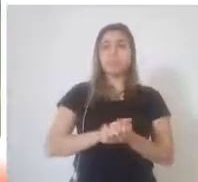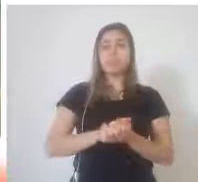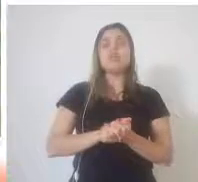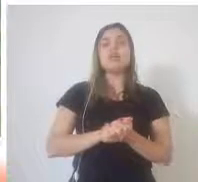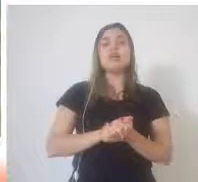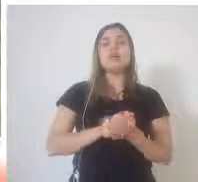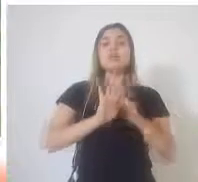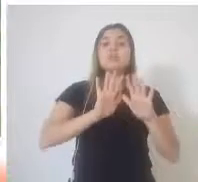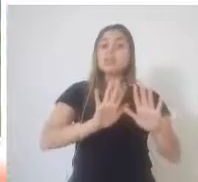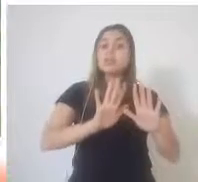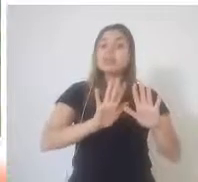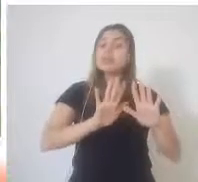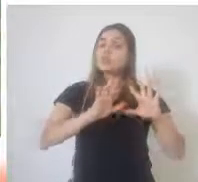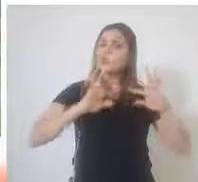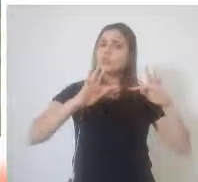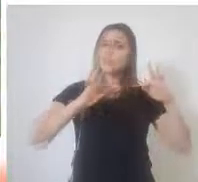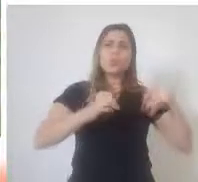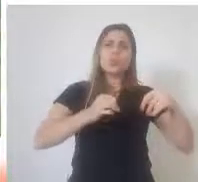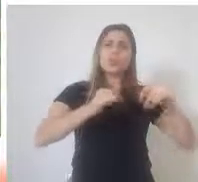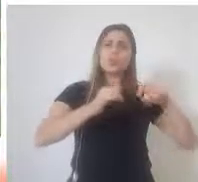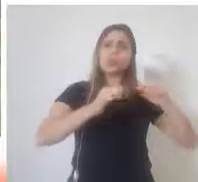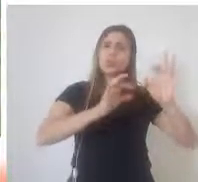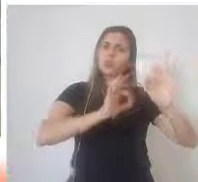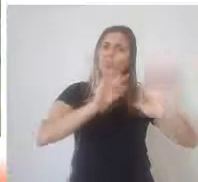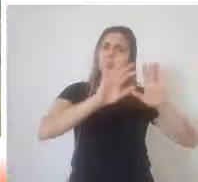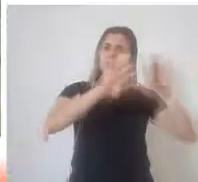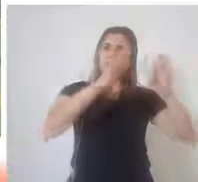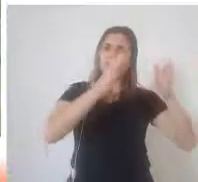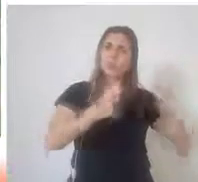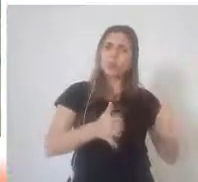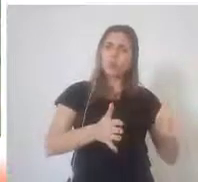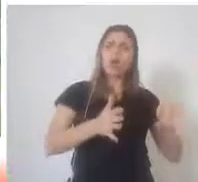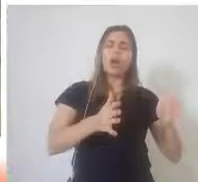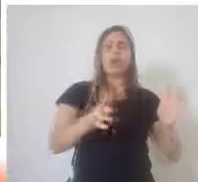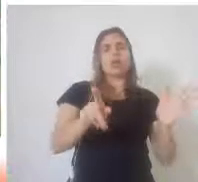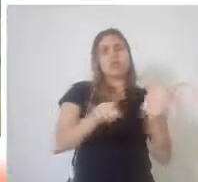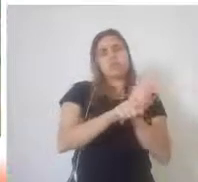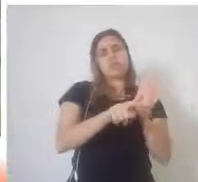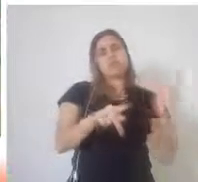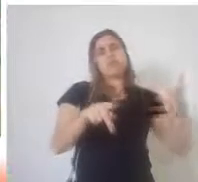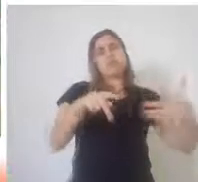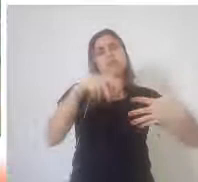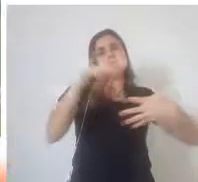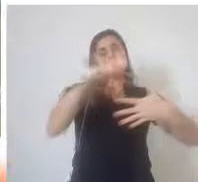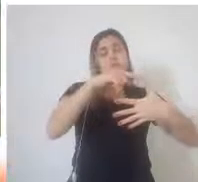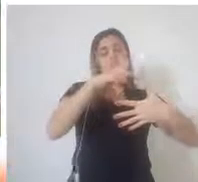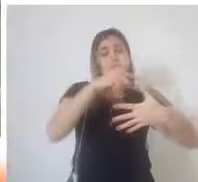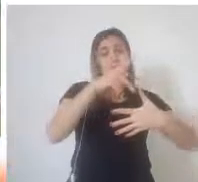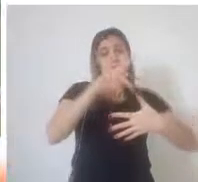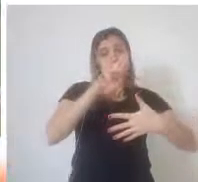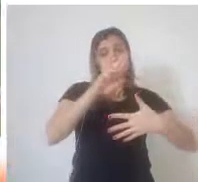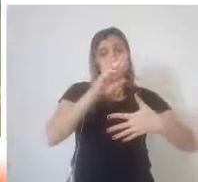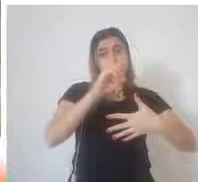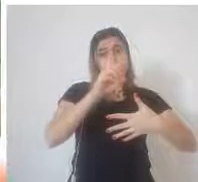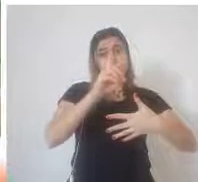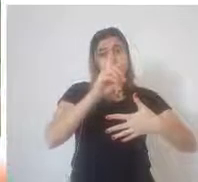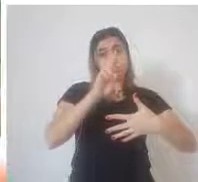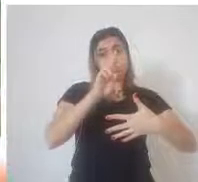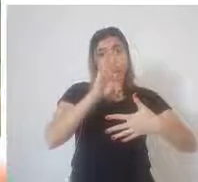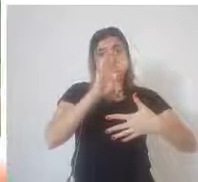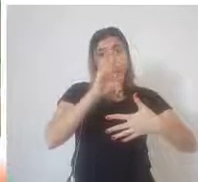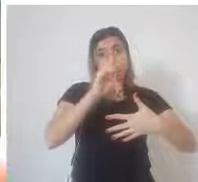filamentosos, né? Mas todo o organismo fitoplanctônico, ele é produtor. Né? Enquanto no